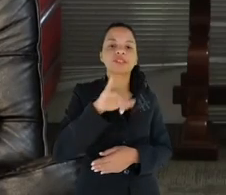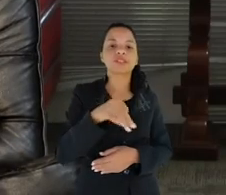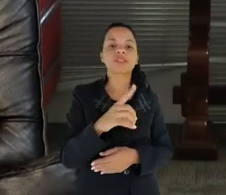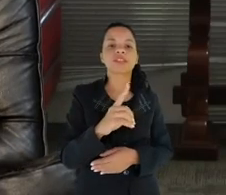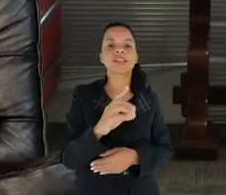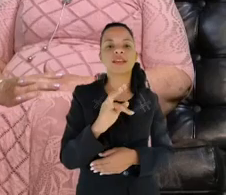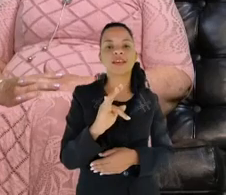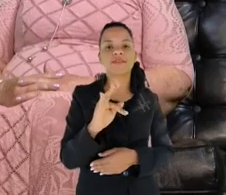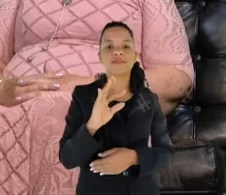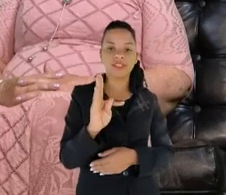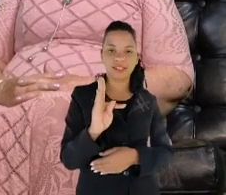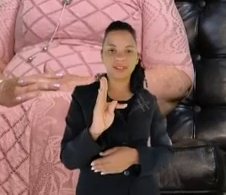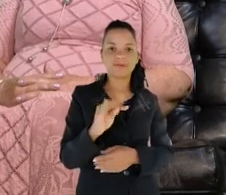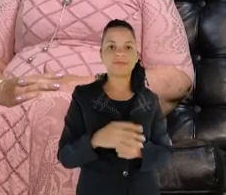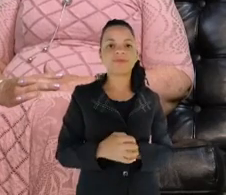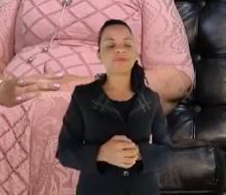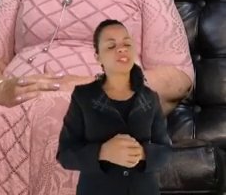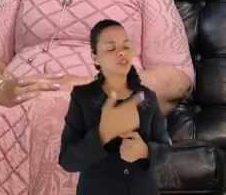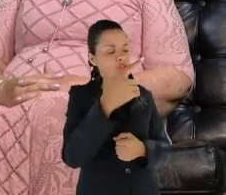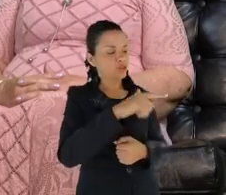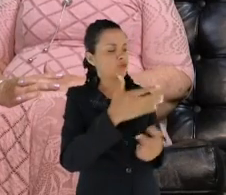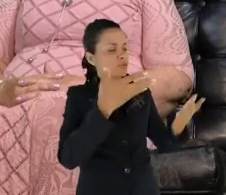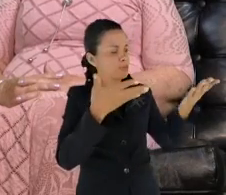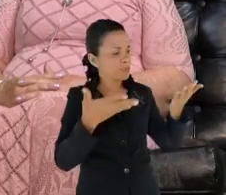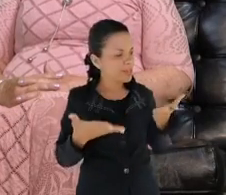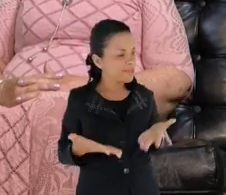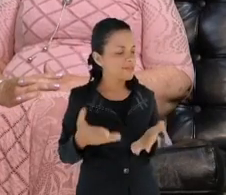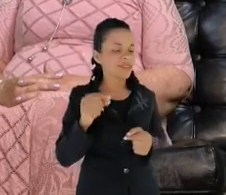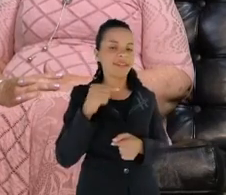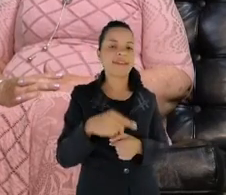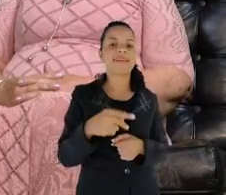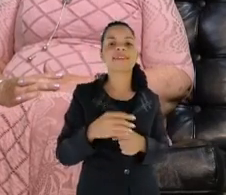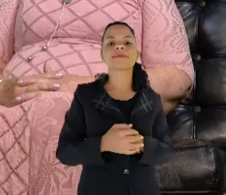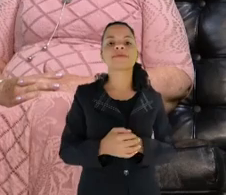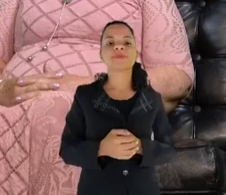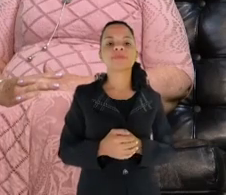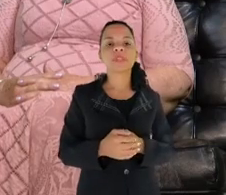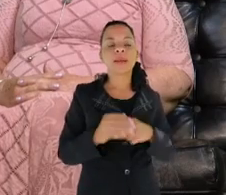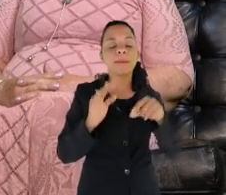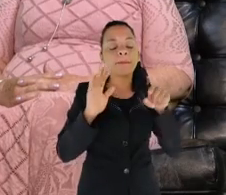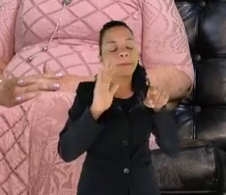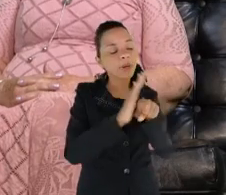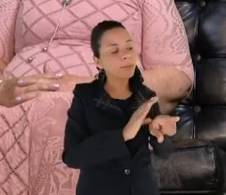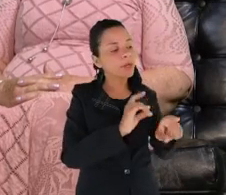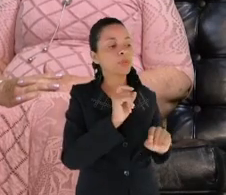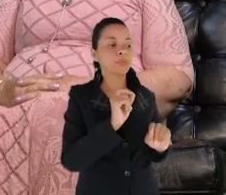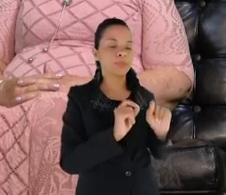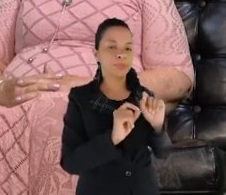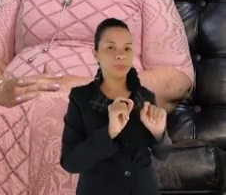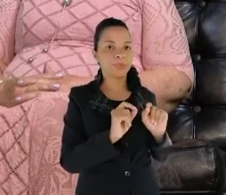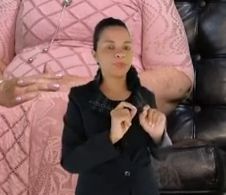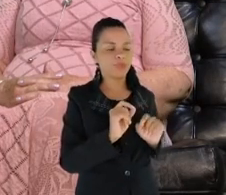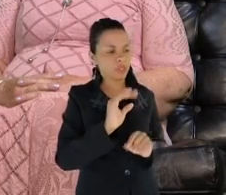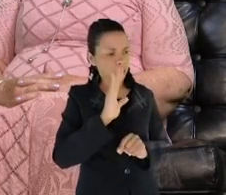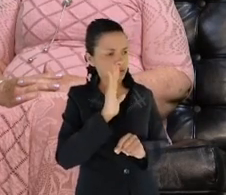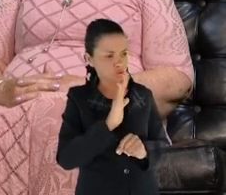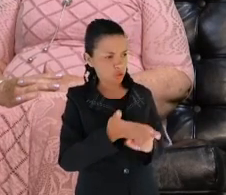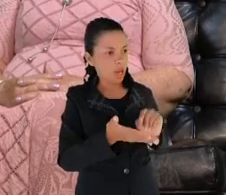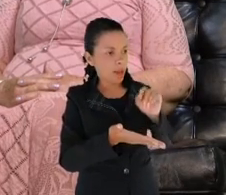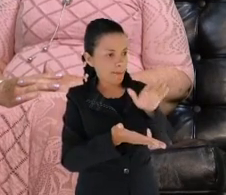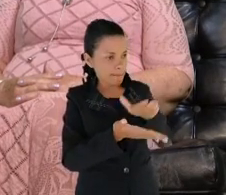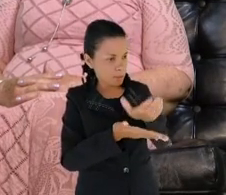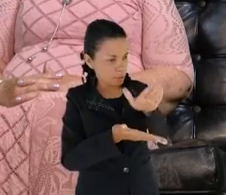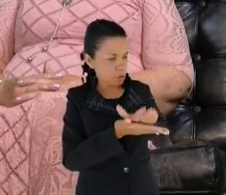uma vez, muito bem-vinda. E a primeira pergunta que eu faço para a senhora é: a senhora já publicou diversos